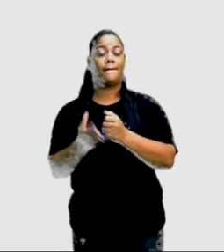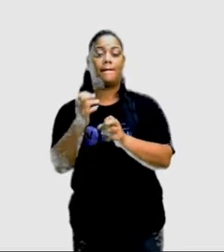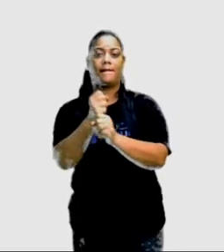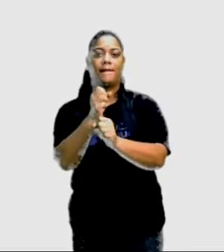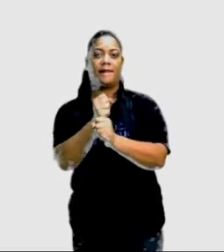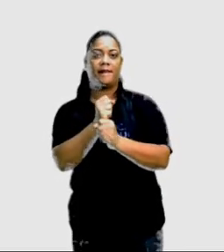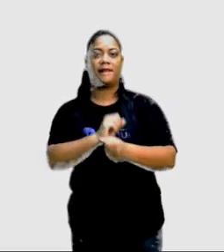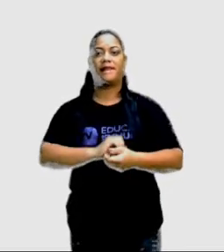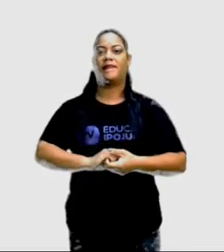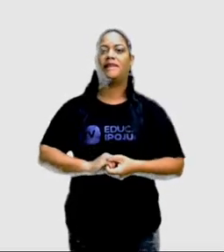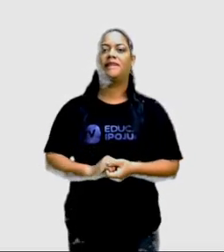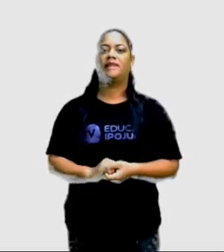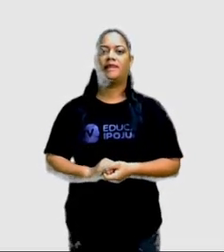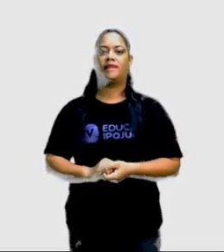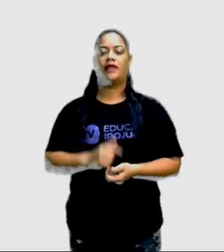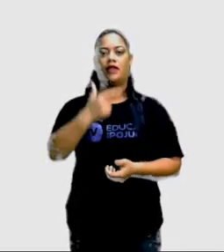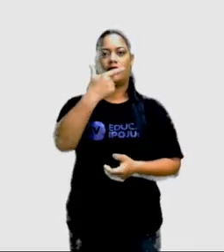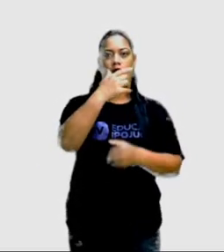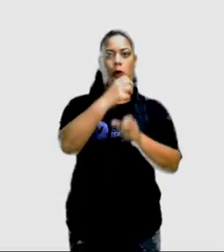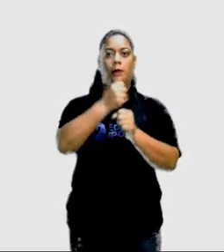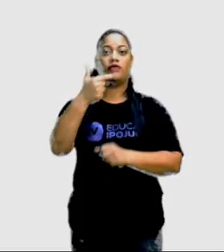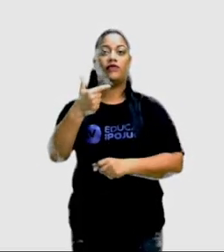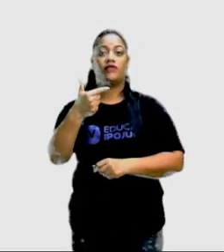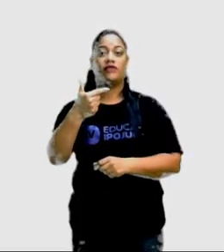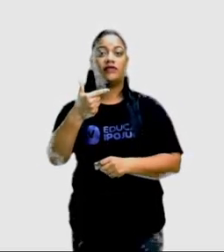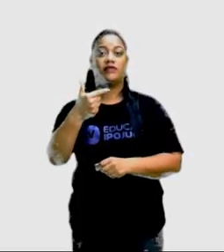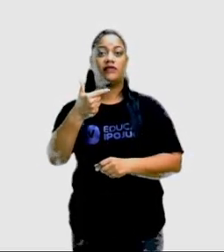adição. 2 mais 2.